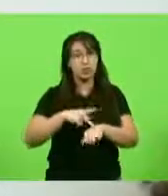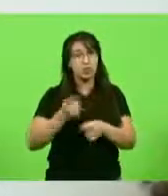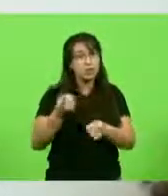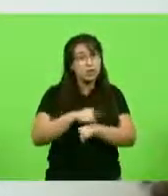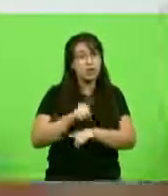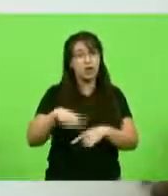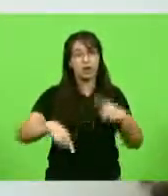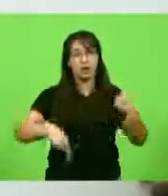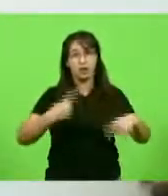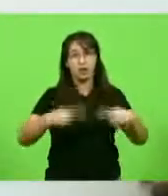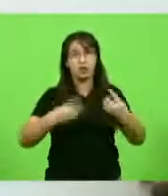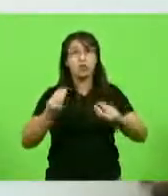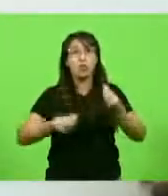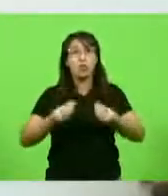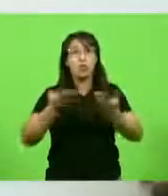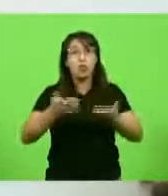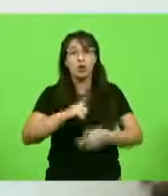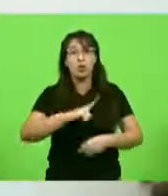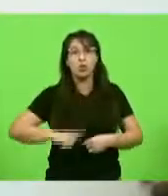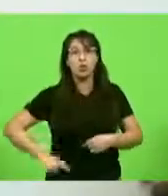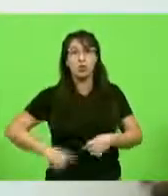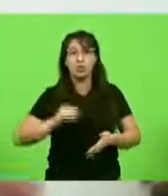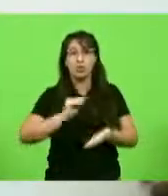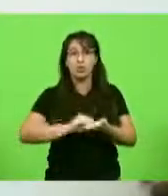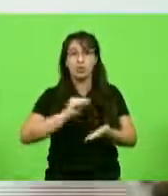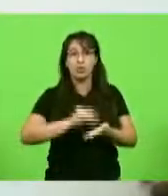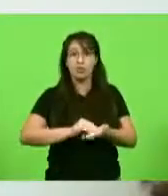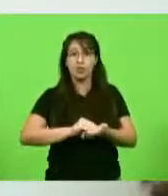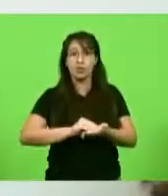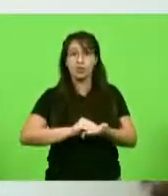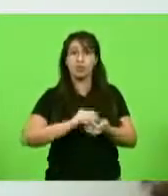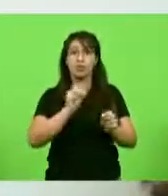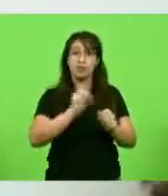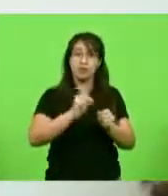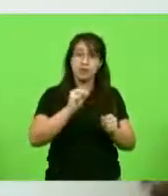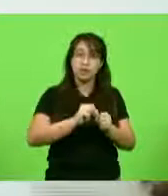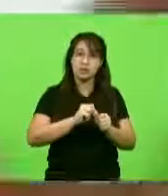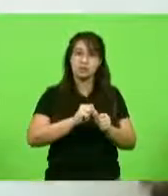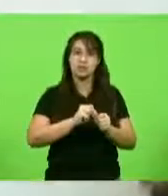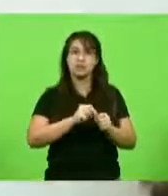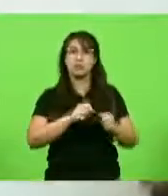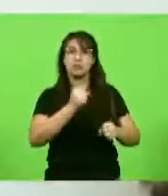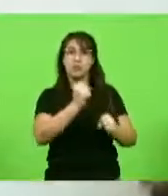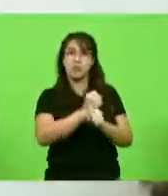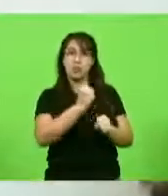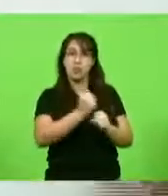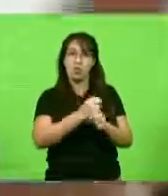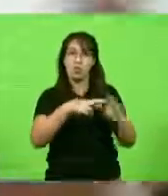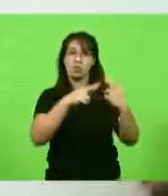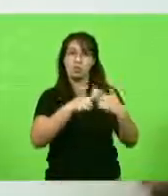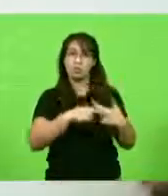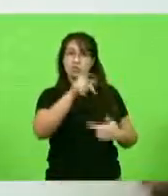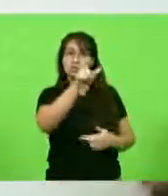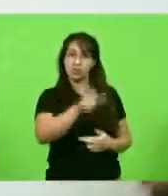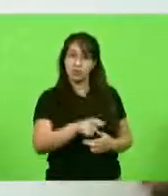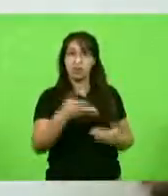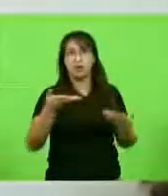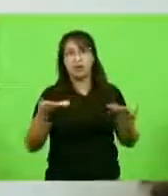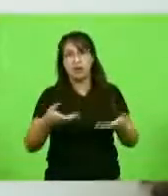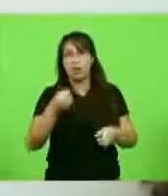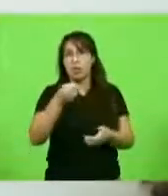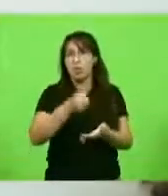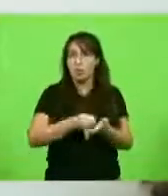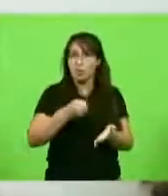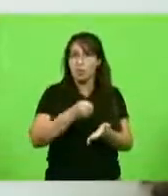o governo federal não estava fazendo as obras que eram de sua responsabilidade. E a gente cobrava e fazia mutirão em